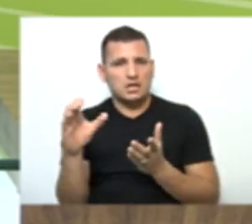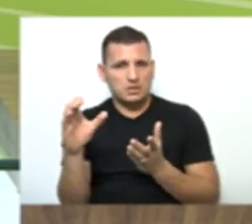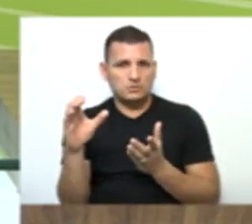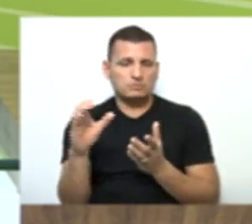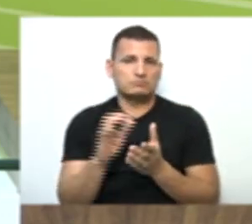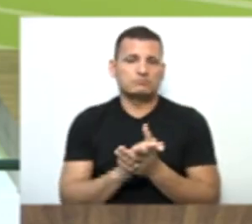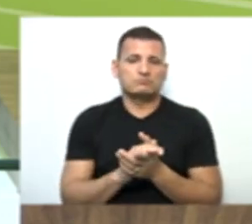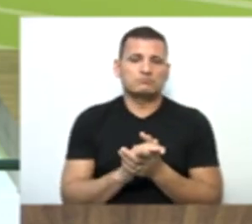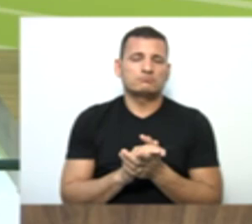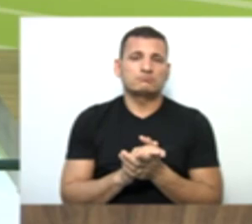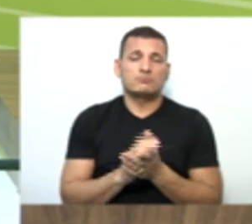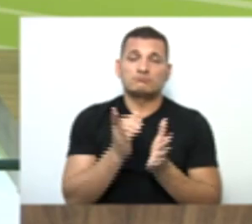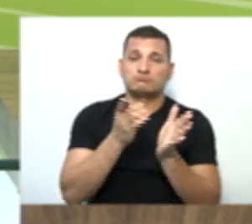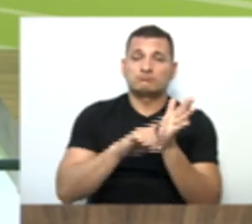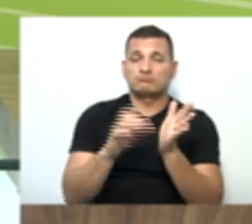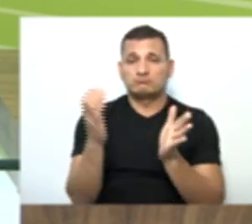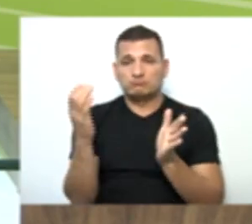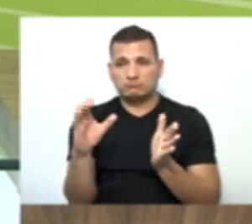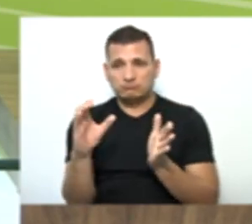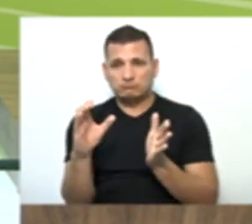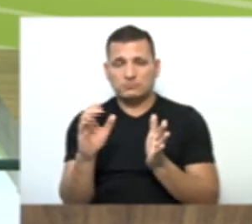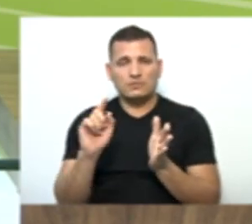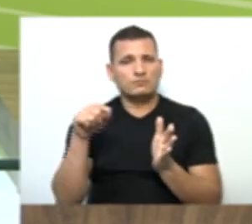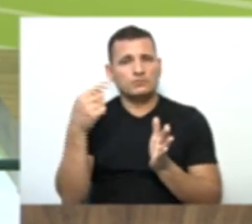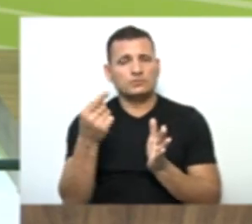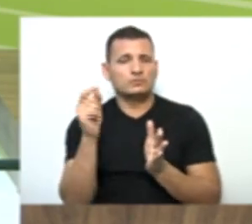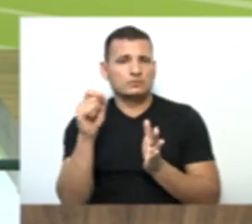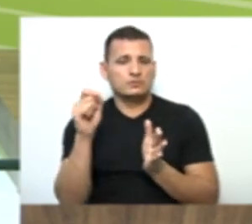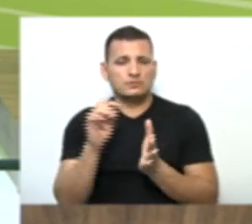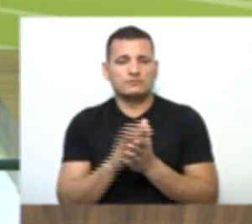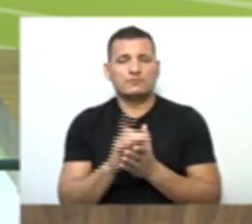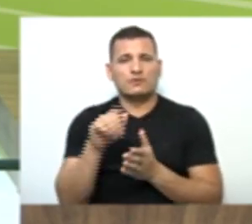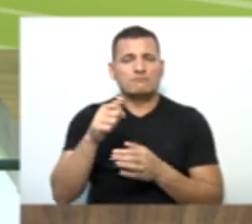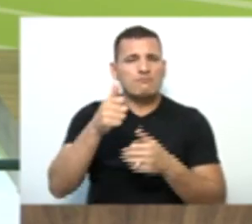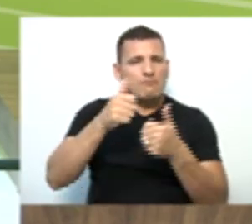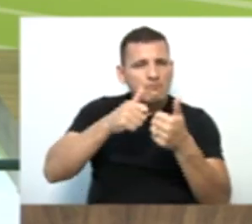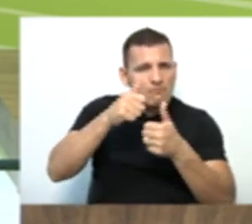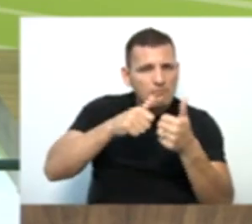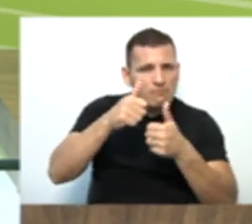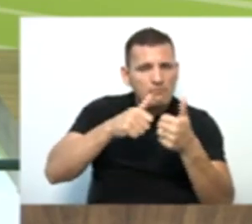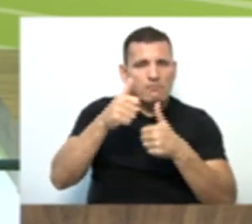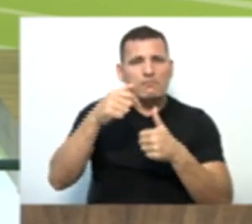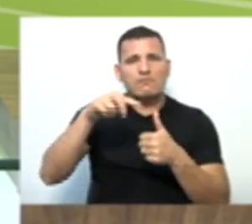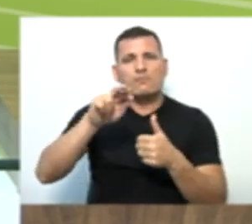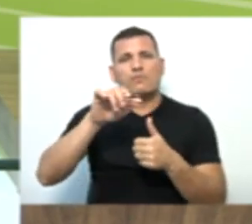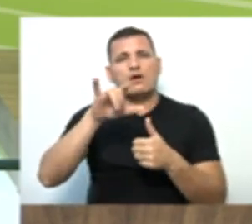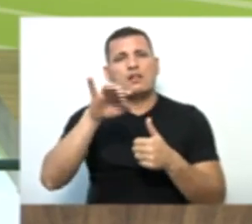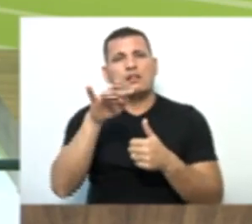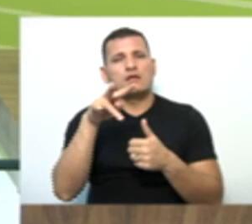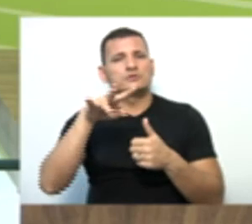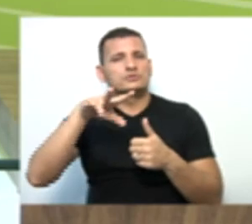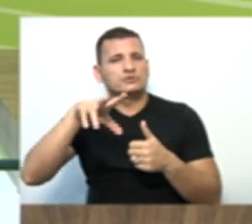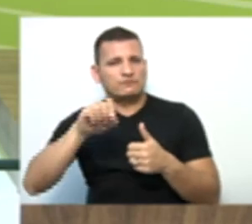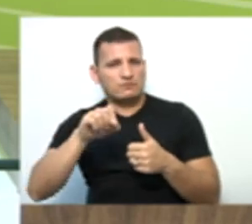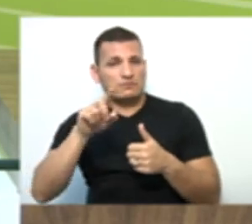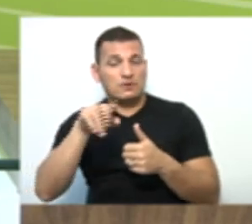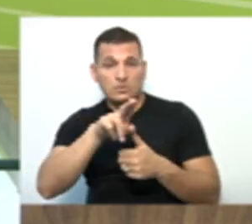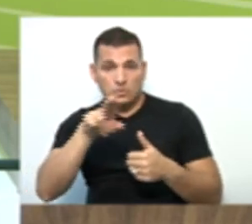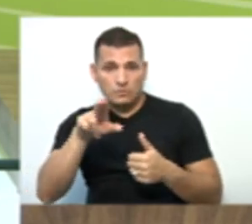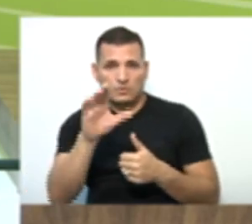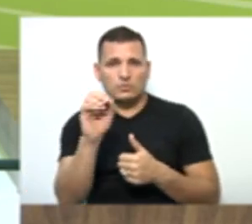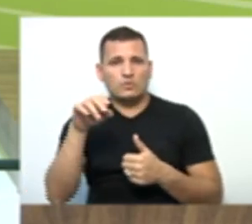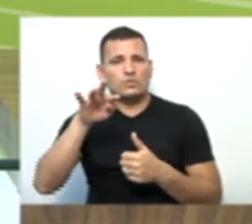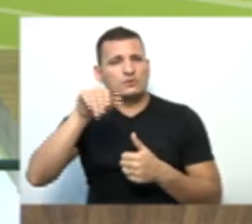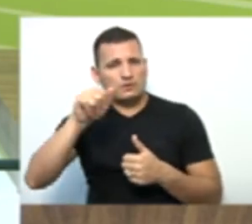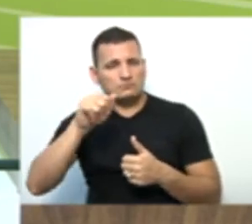o lançamento débito e crédito virá a parte qualitativa, que é o nome da conta. Após os nomes da conta